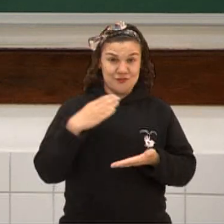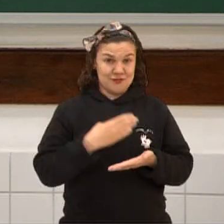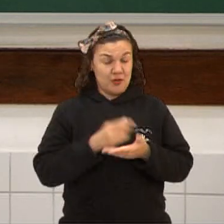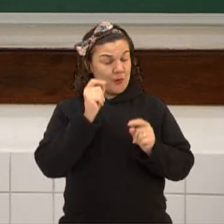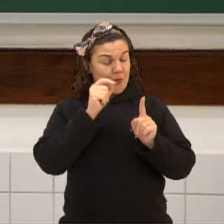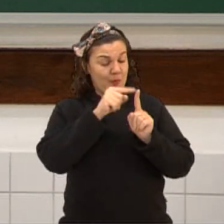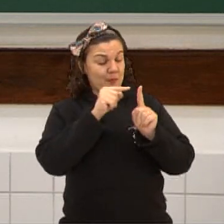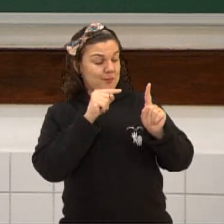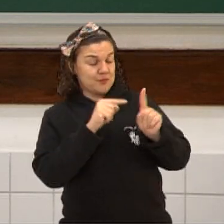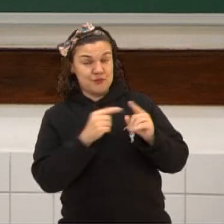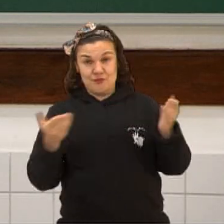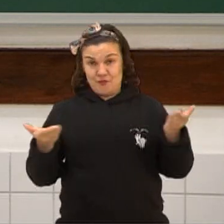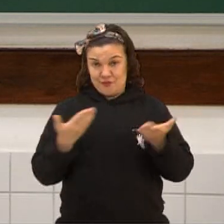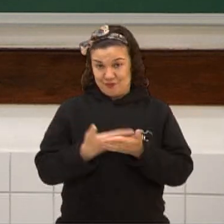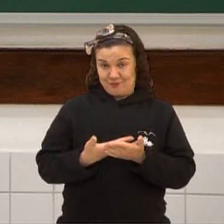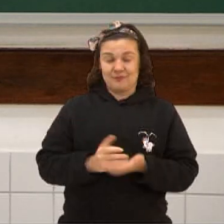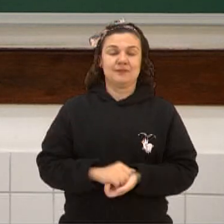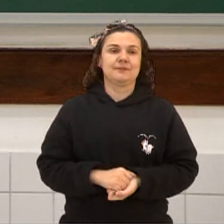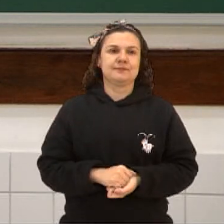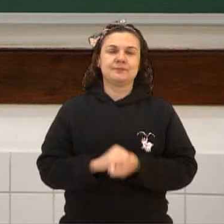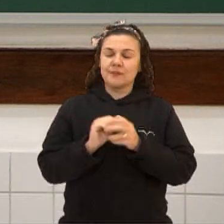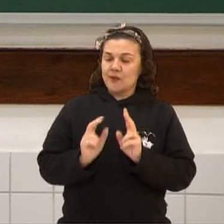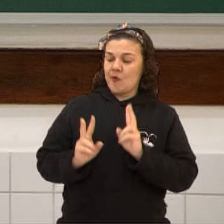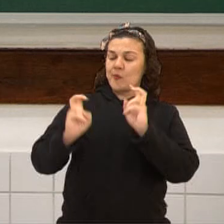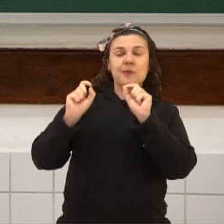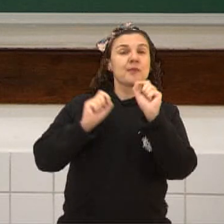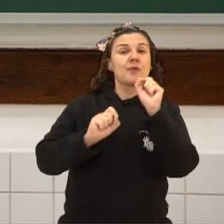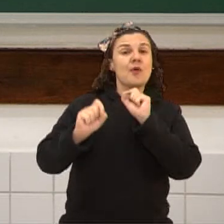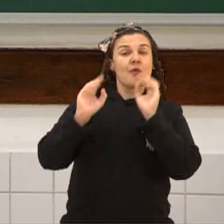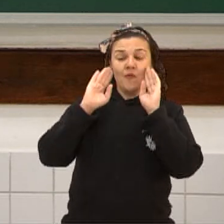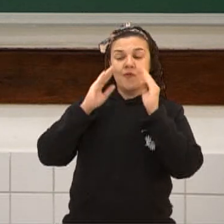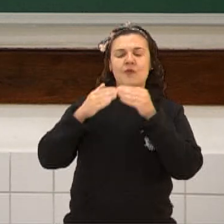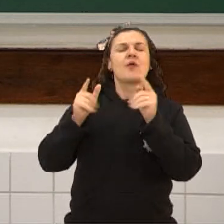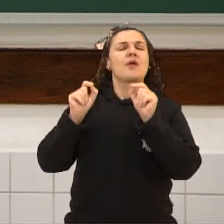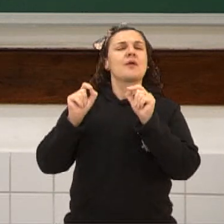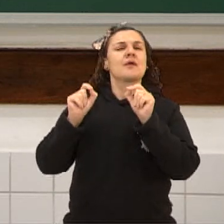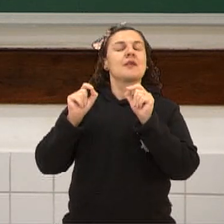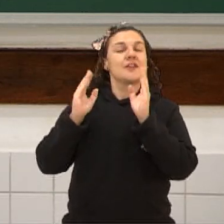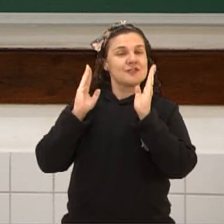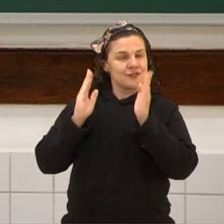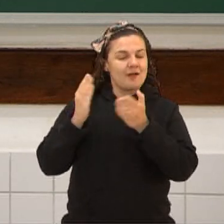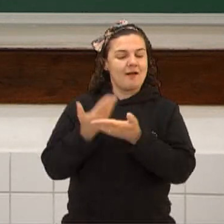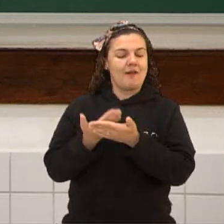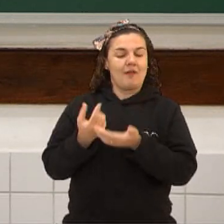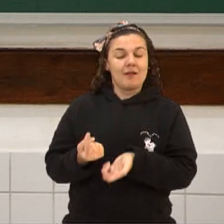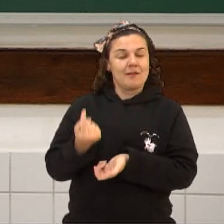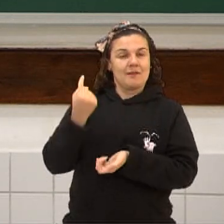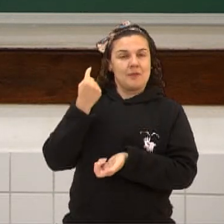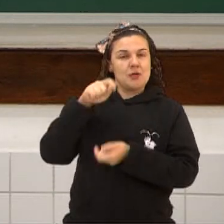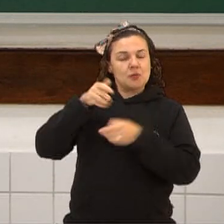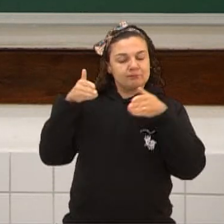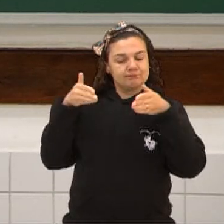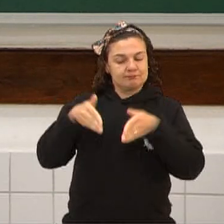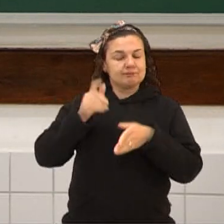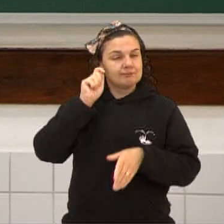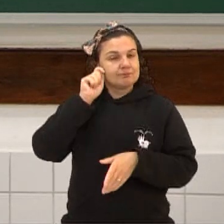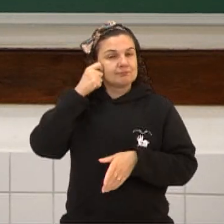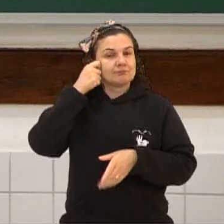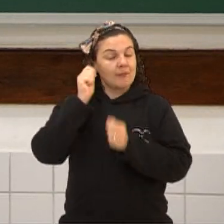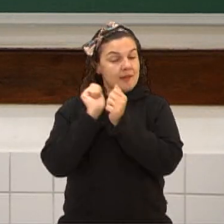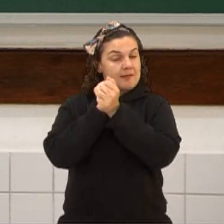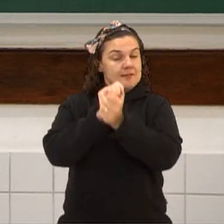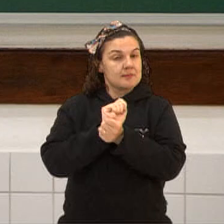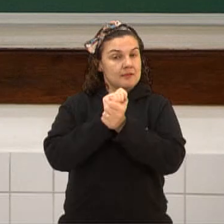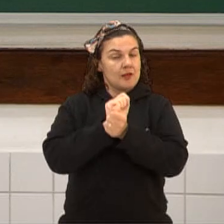e objetivos da nossa aula. O tema da aula continua sendo o mesmo, nós estamos falando sobre a participação do negro no